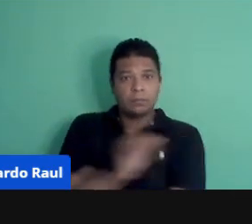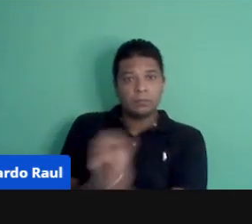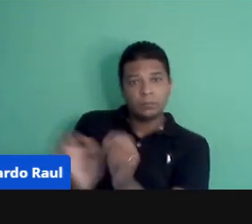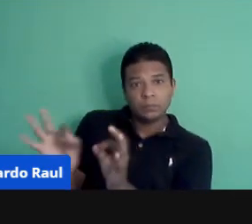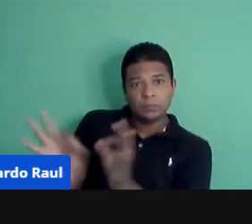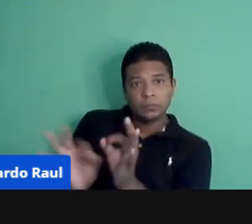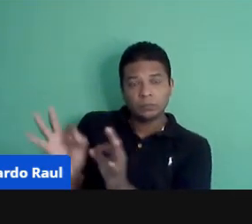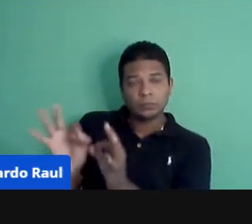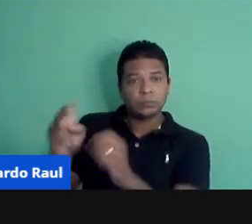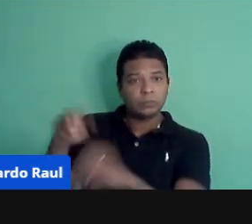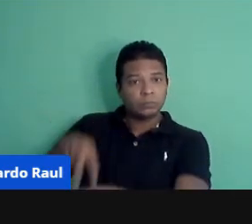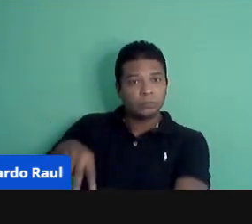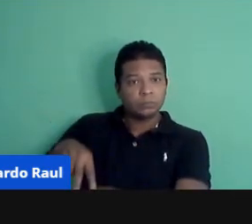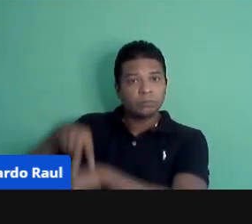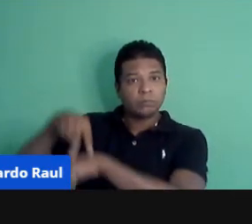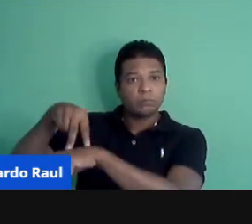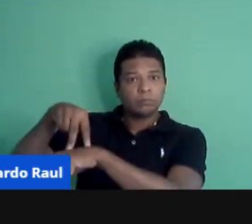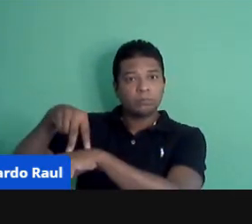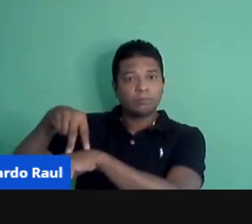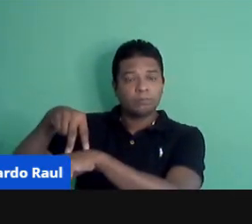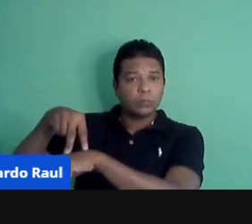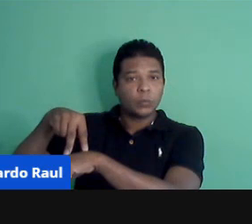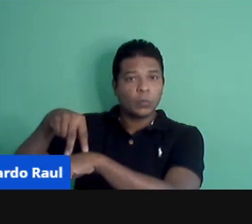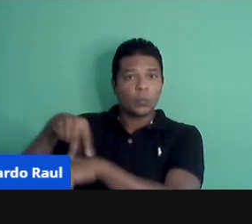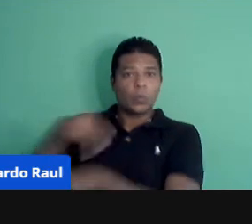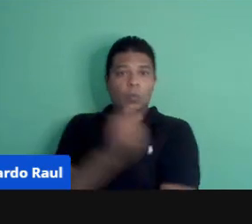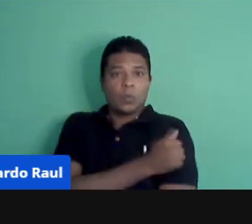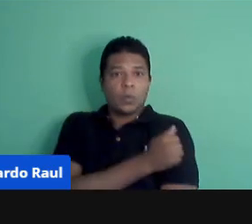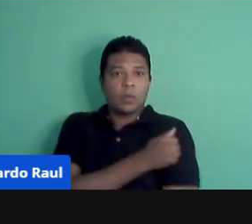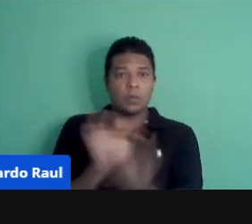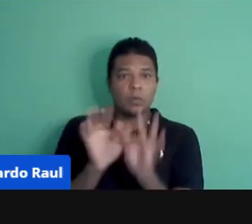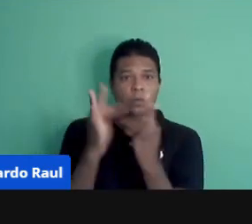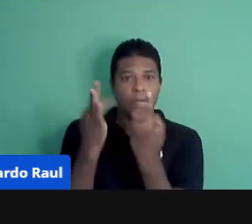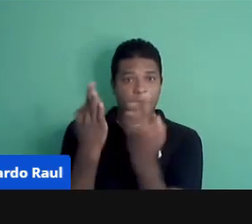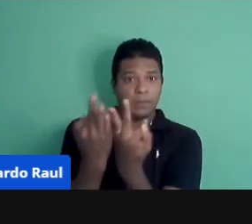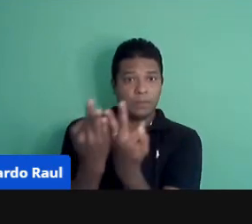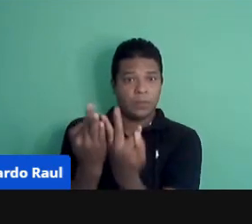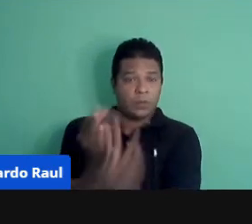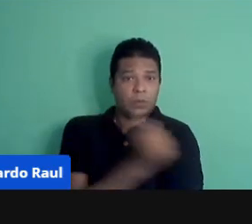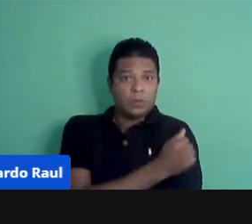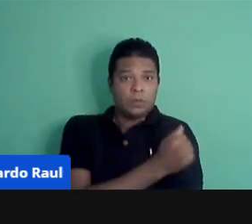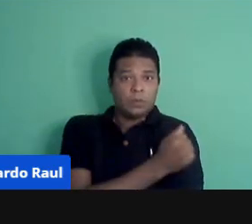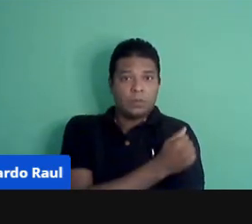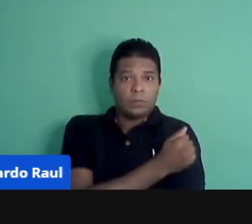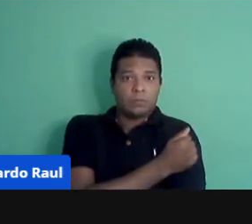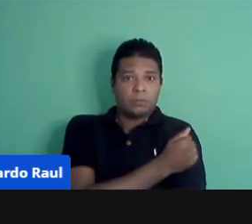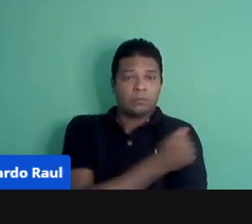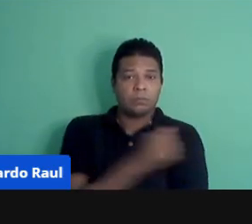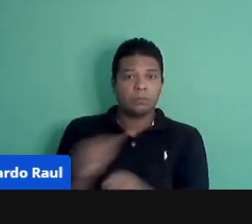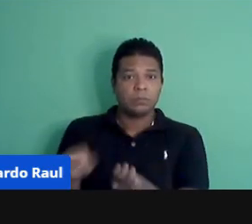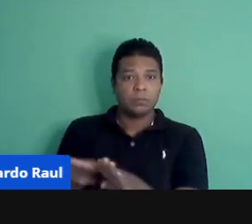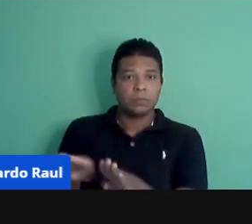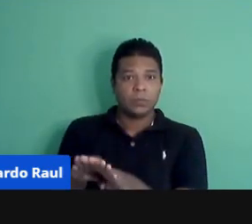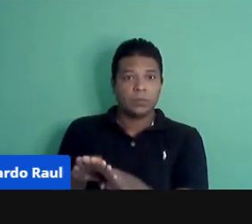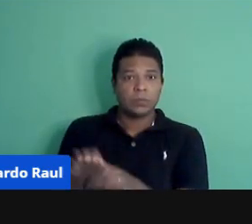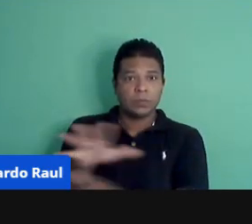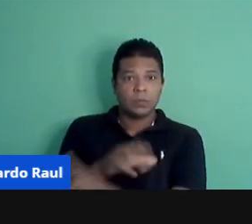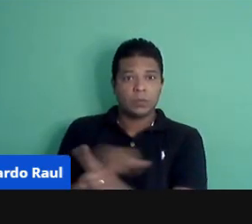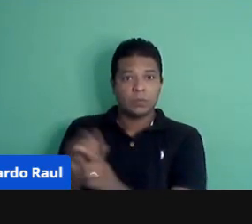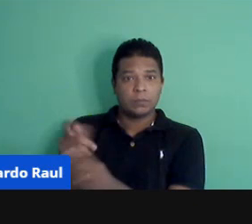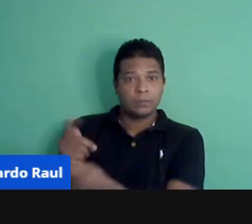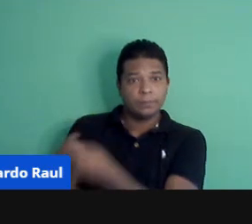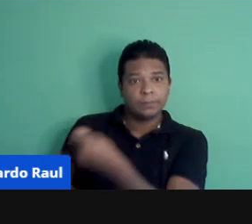no centro, você está colocando o aluno, a família desse aluno, nas condições socioeconômicas desse